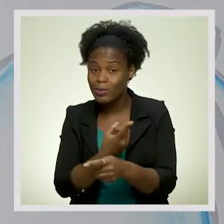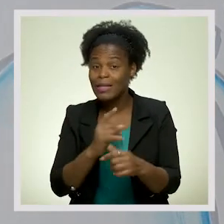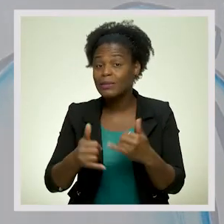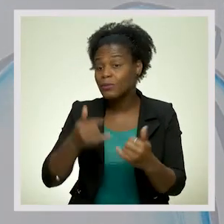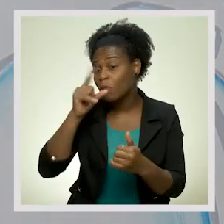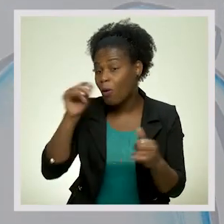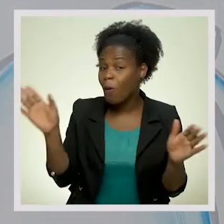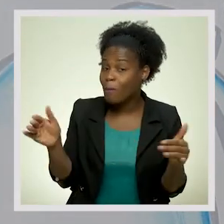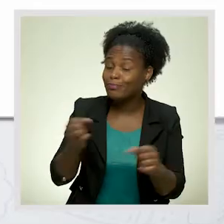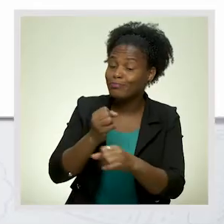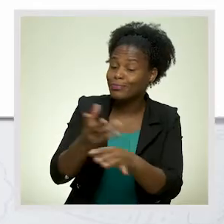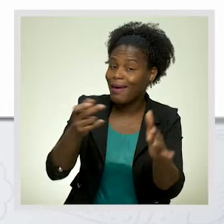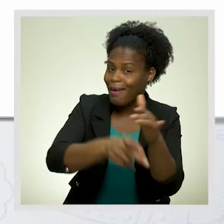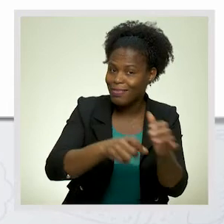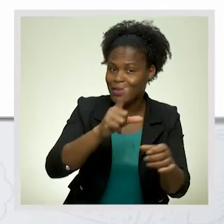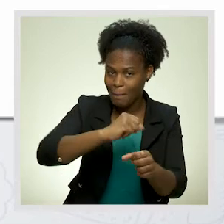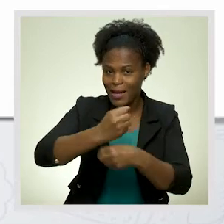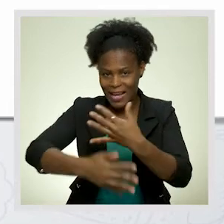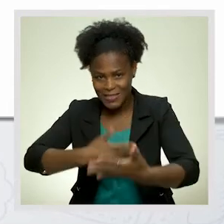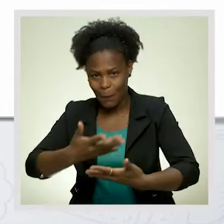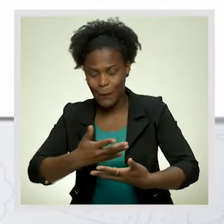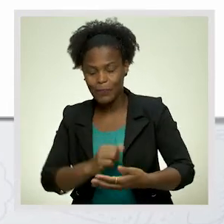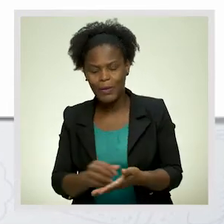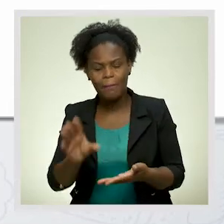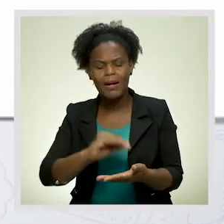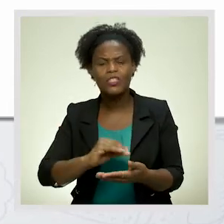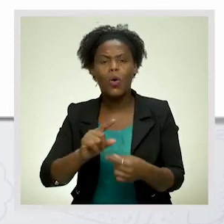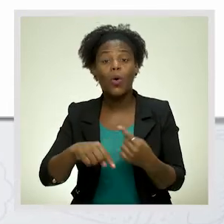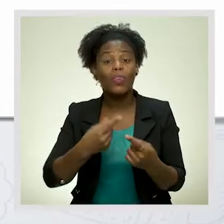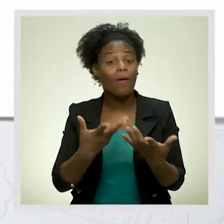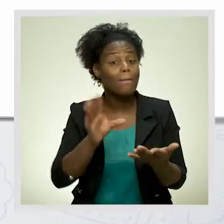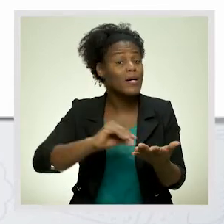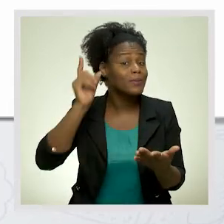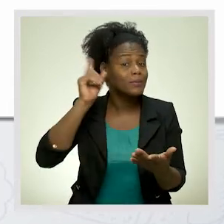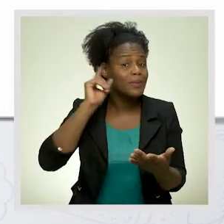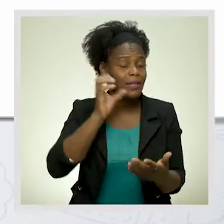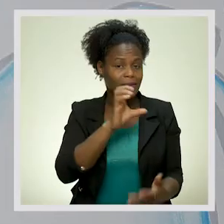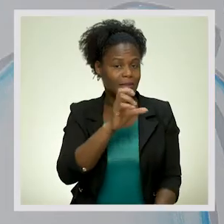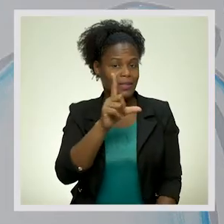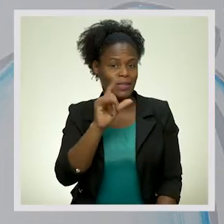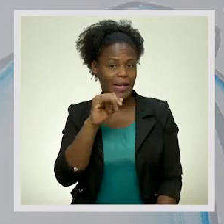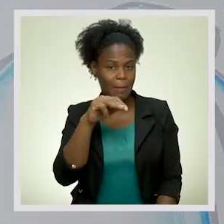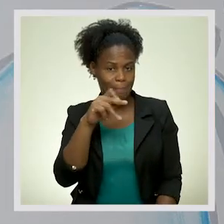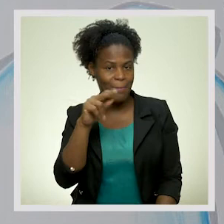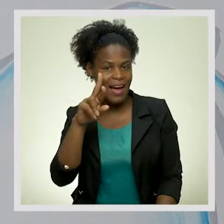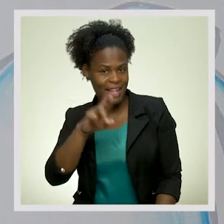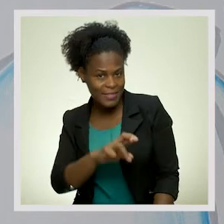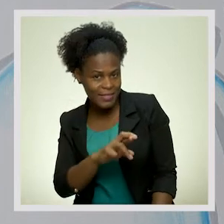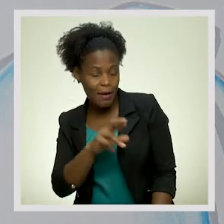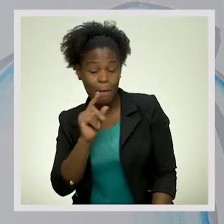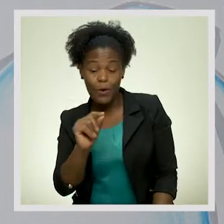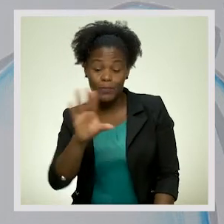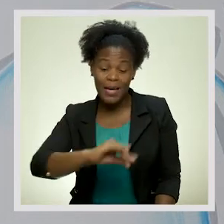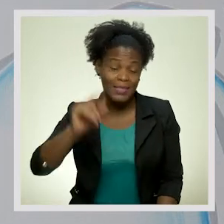logo de seguida. E vamos ver mais, clímax que eu já acabei de dizer agora, que é o ponto alto que